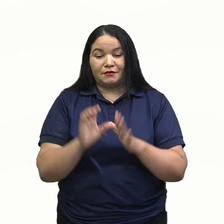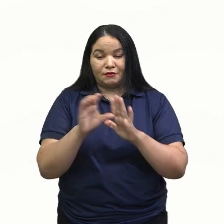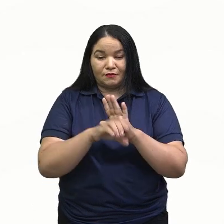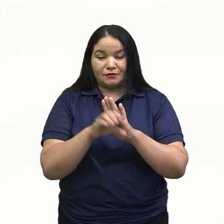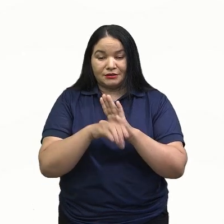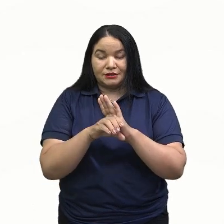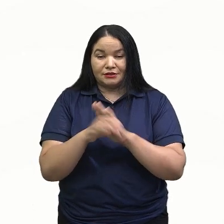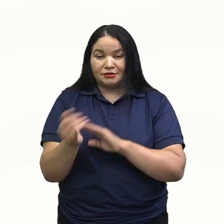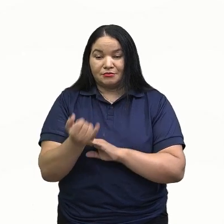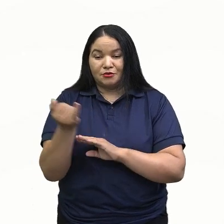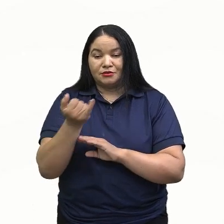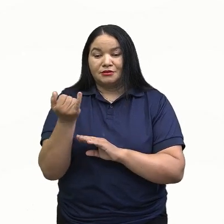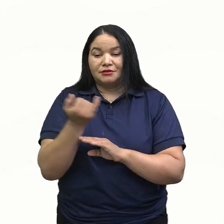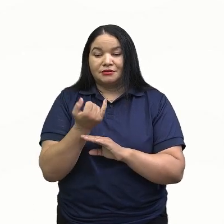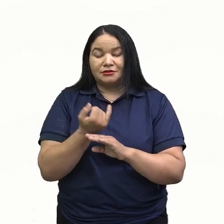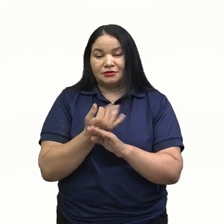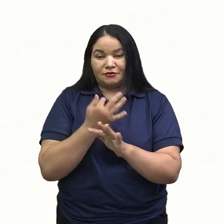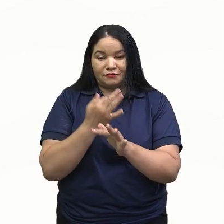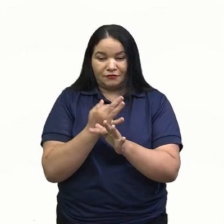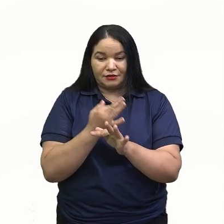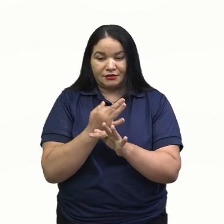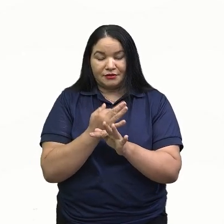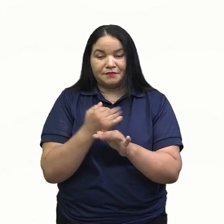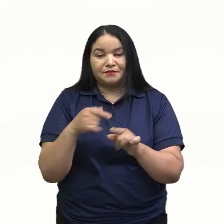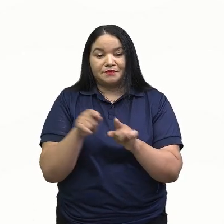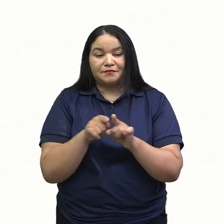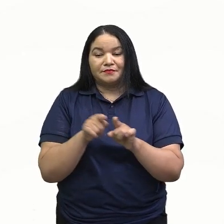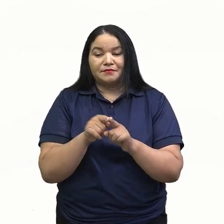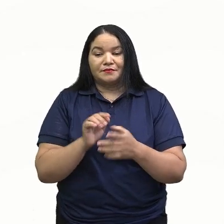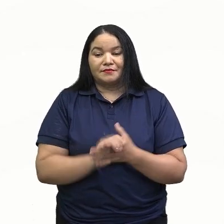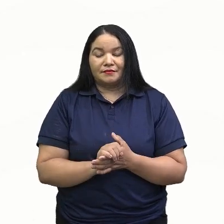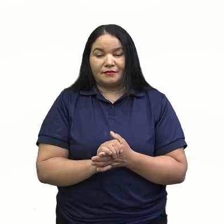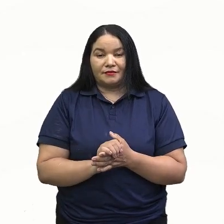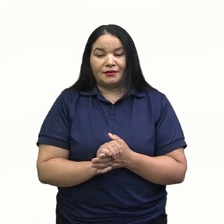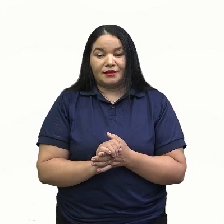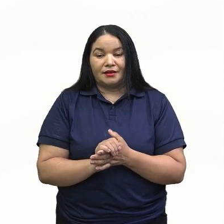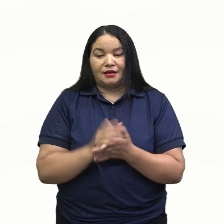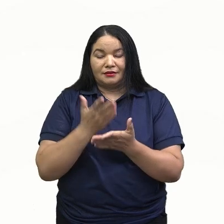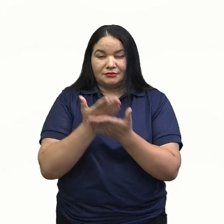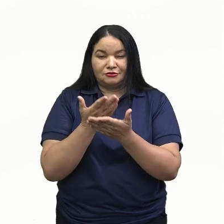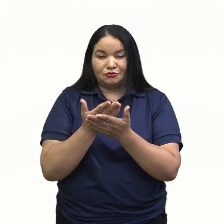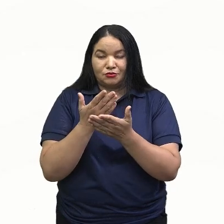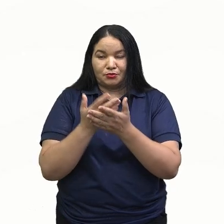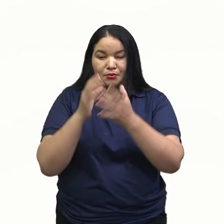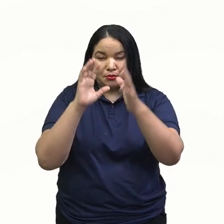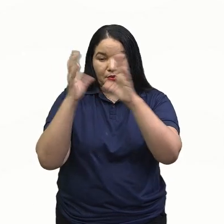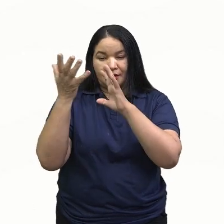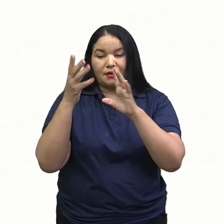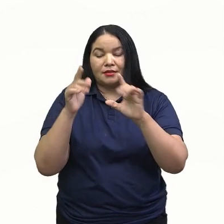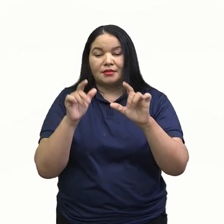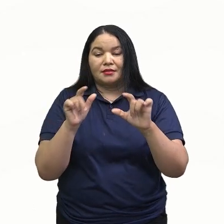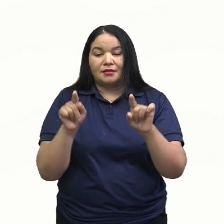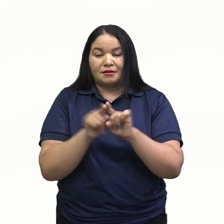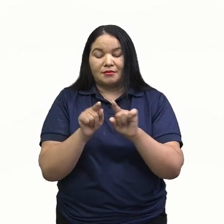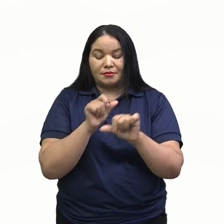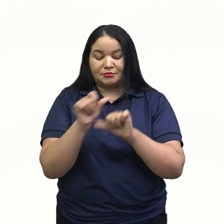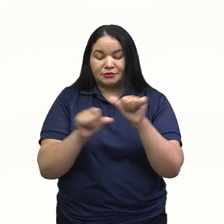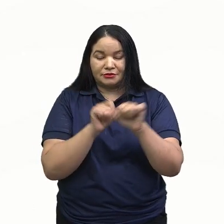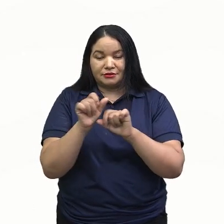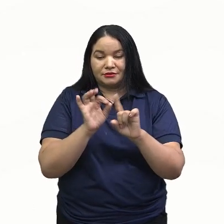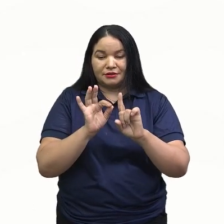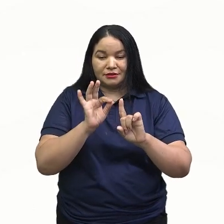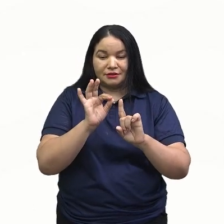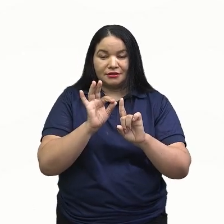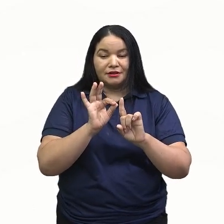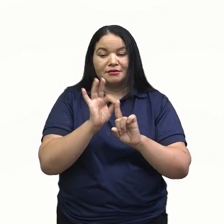um conceito fundamental em física e na meteorologia, que descreve a mudança na temperatura